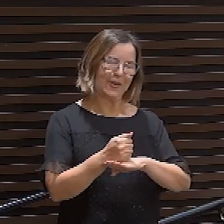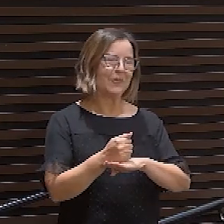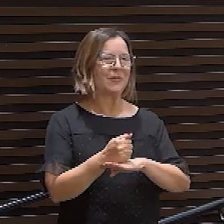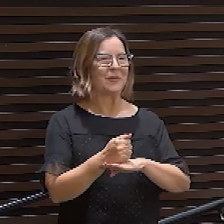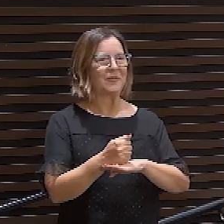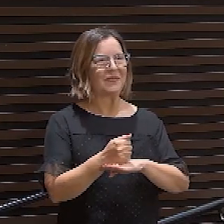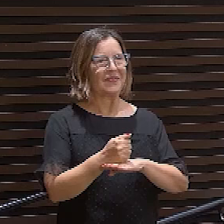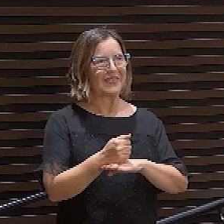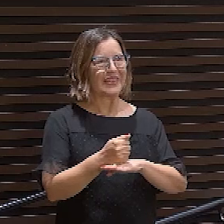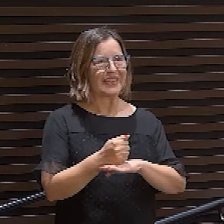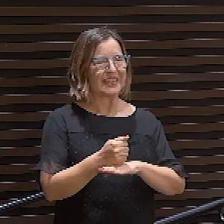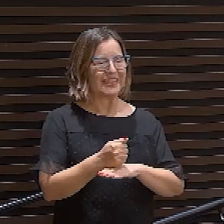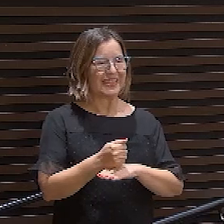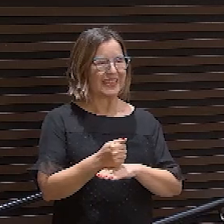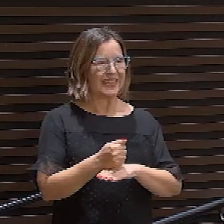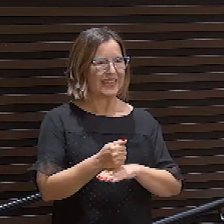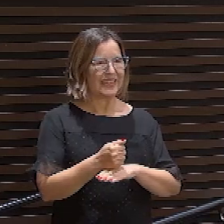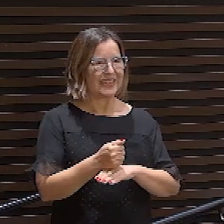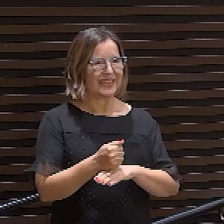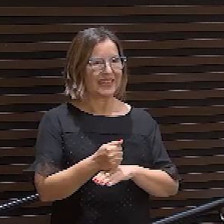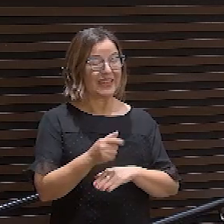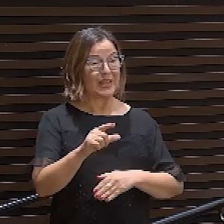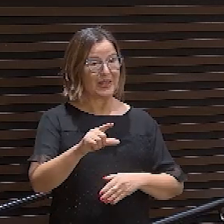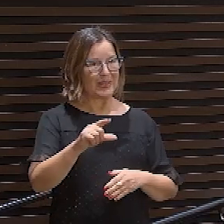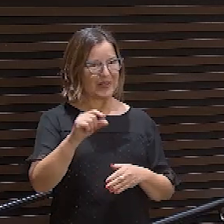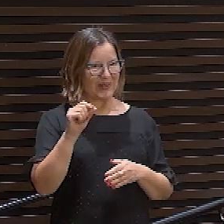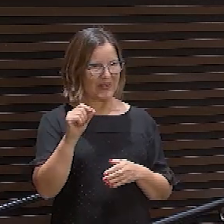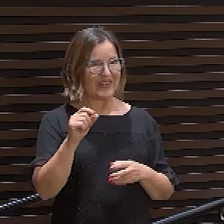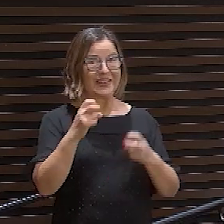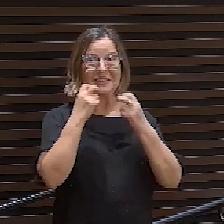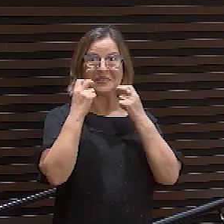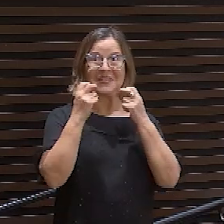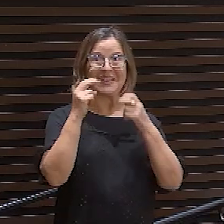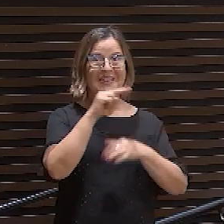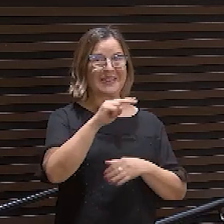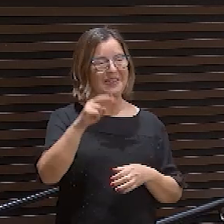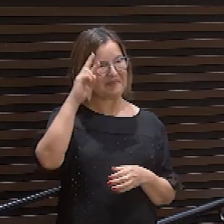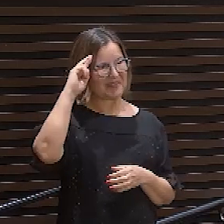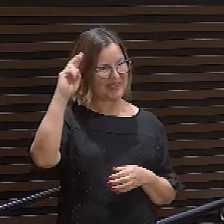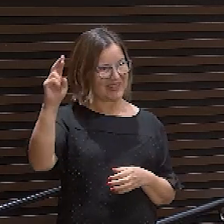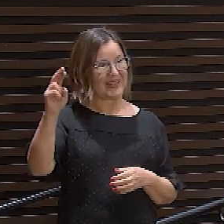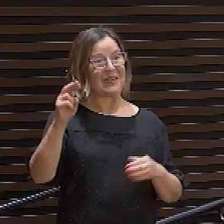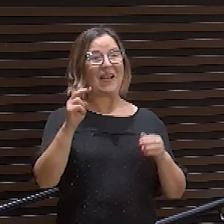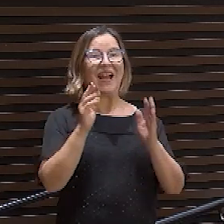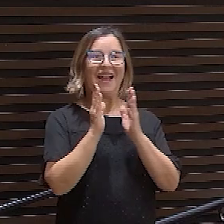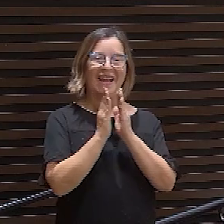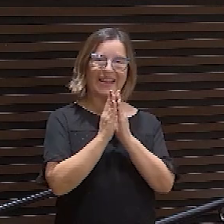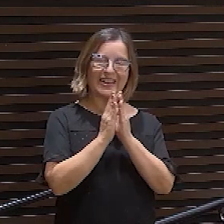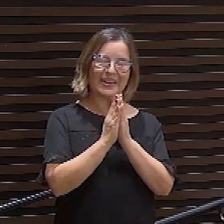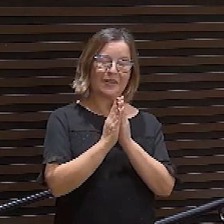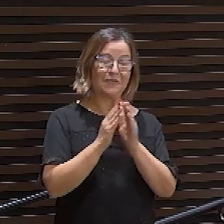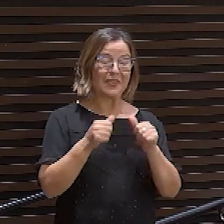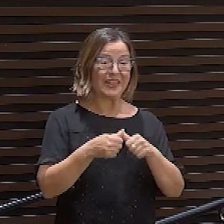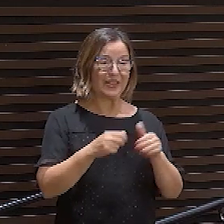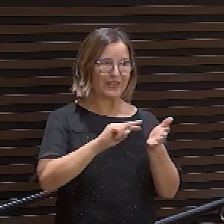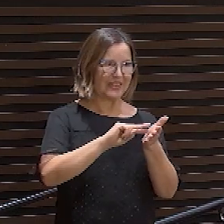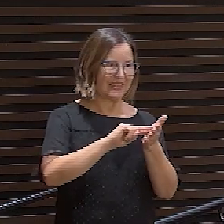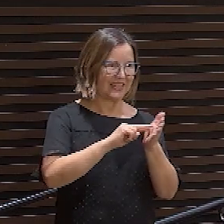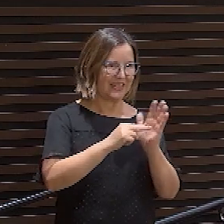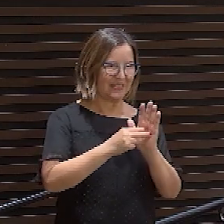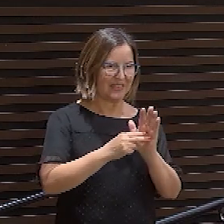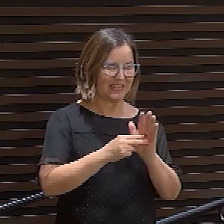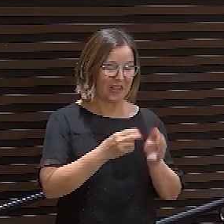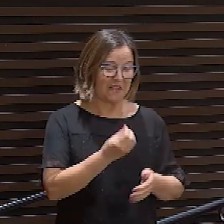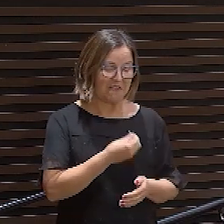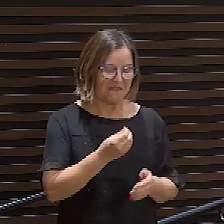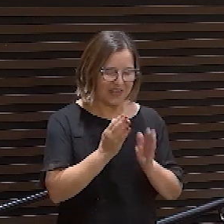igreja onde ele pudesse invocar o nome do Senhor e pudesse orar. Isto representa a vida de adoração